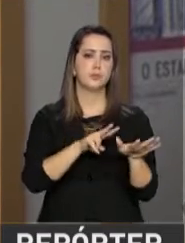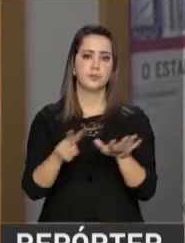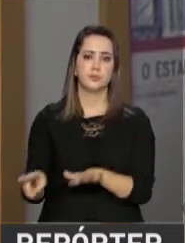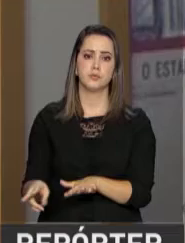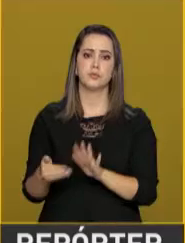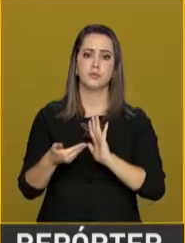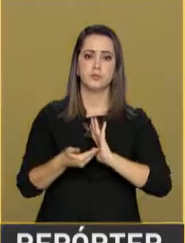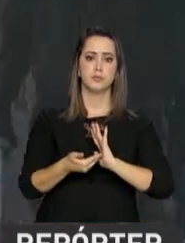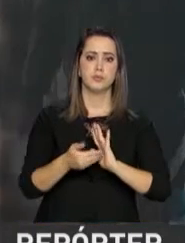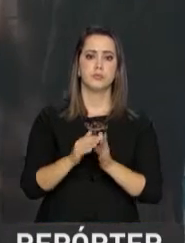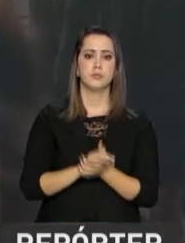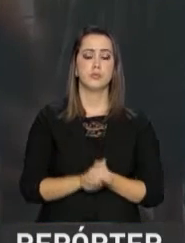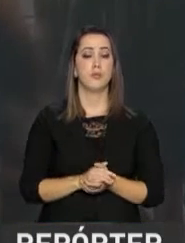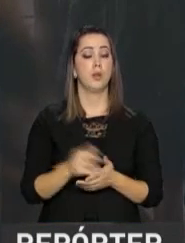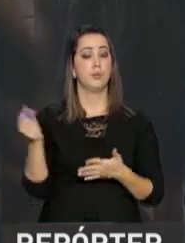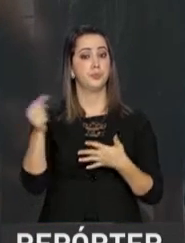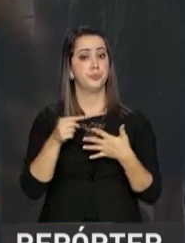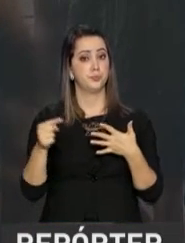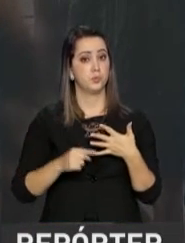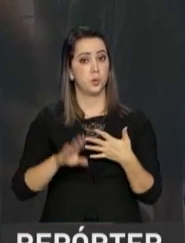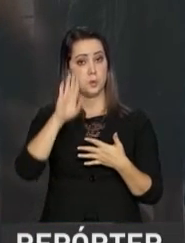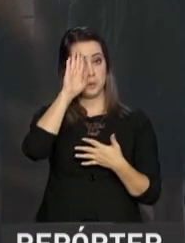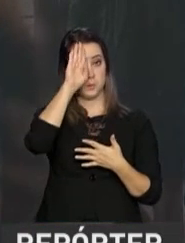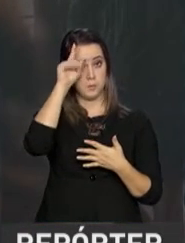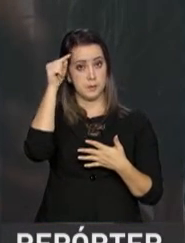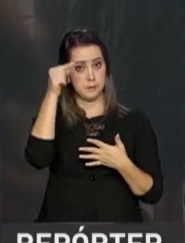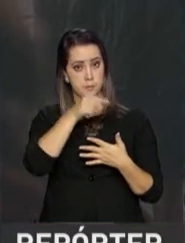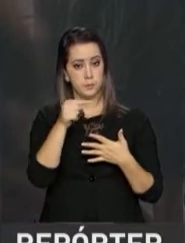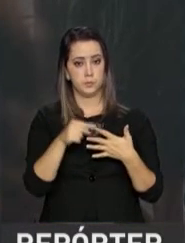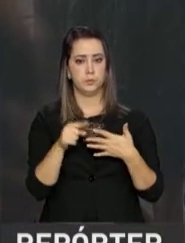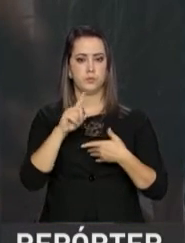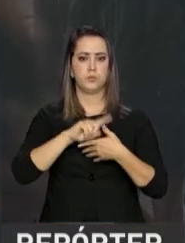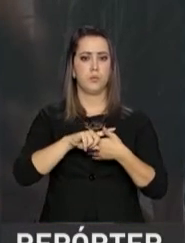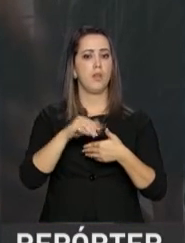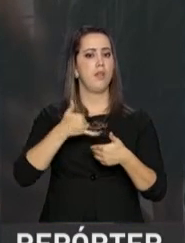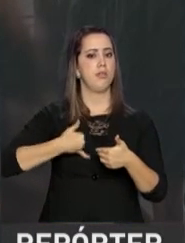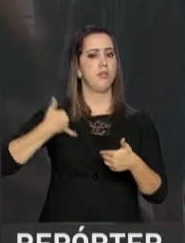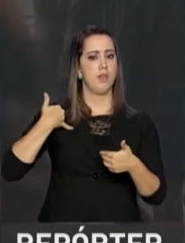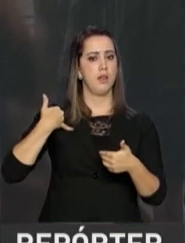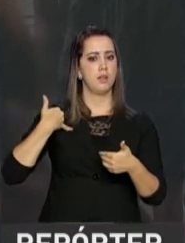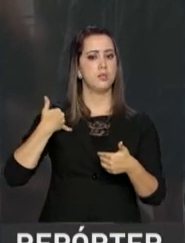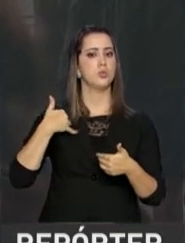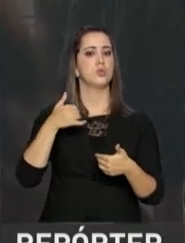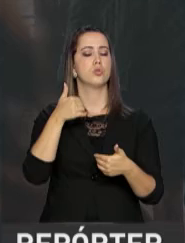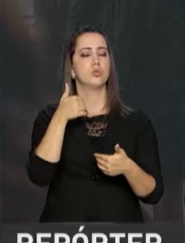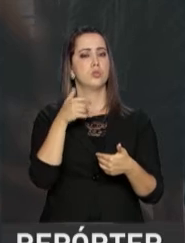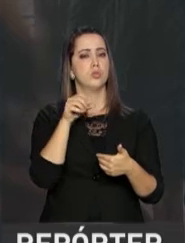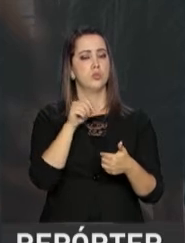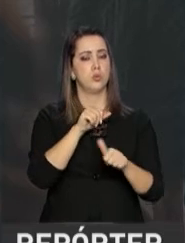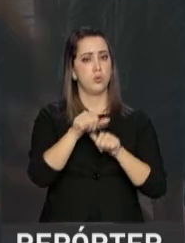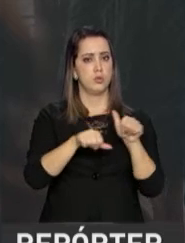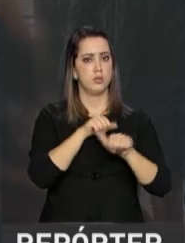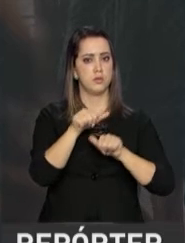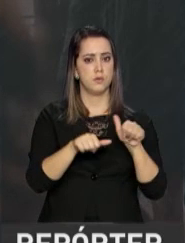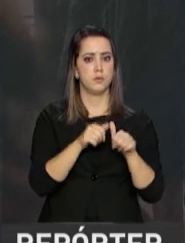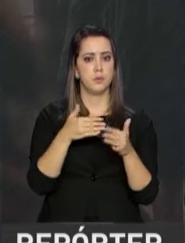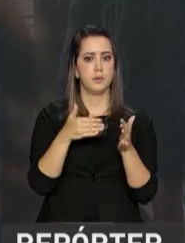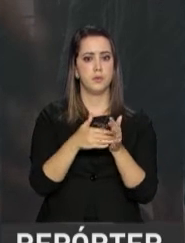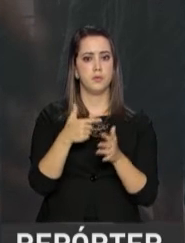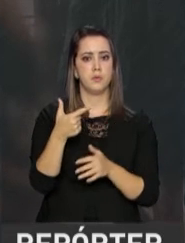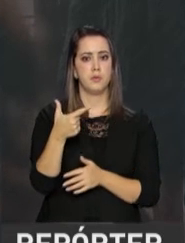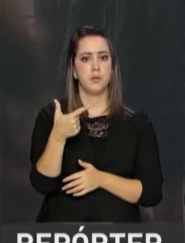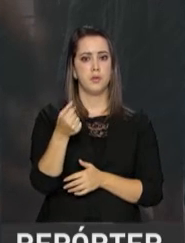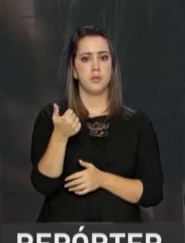semana na câmara entre os principais pontos da reforma estão e da administração posentadoria com a regra de transição até